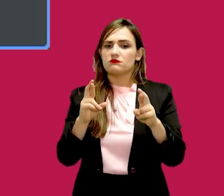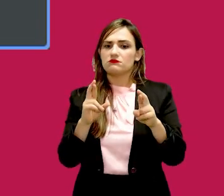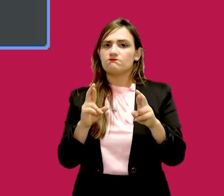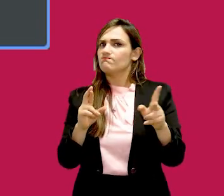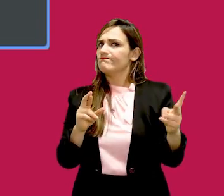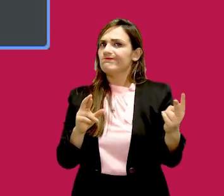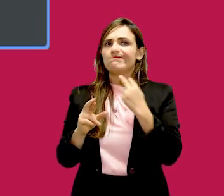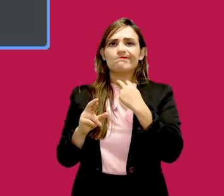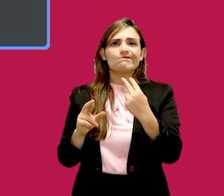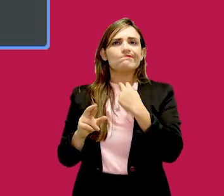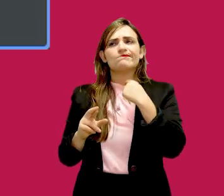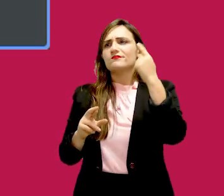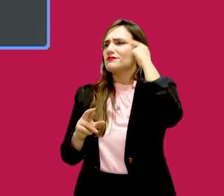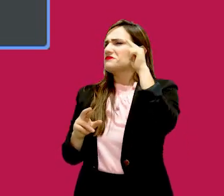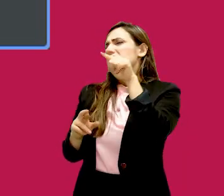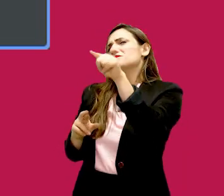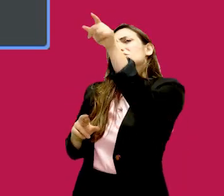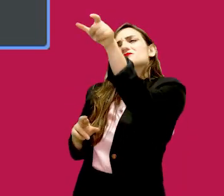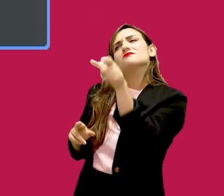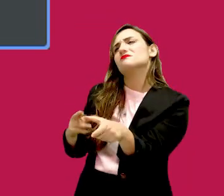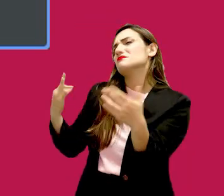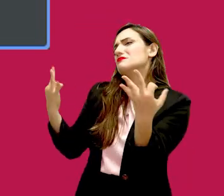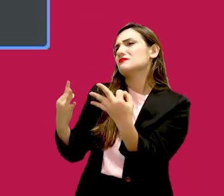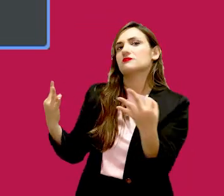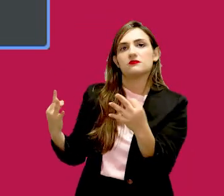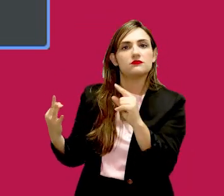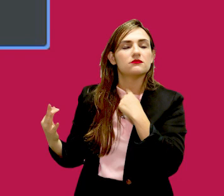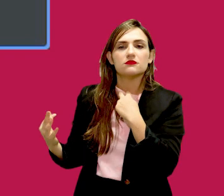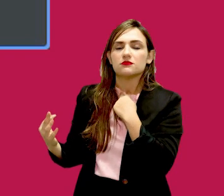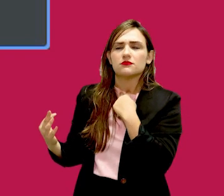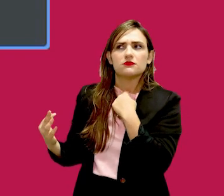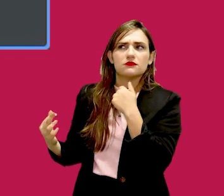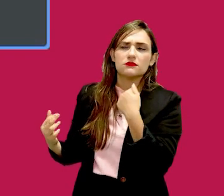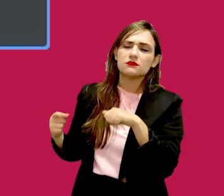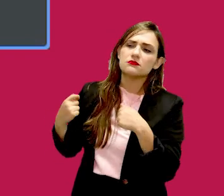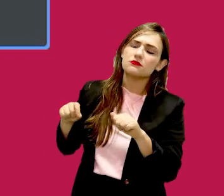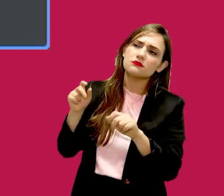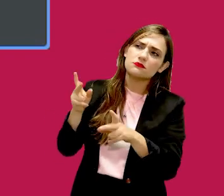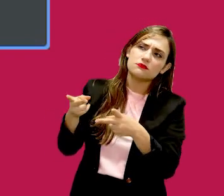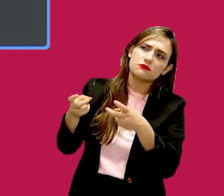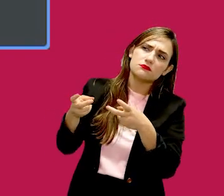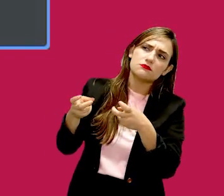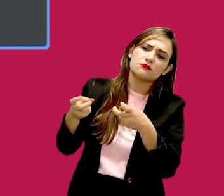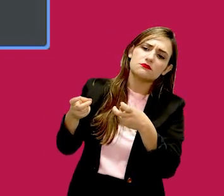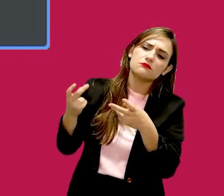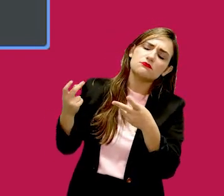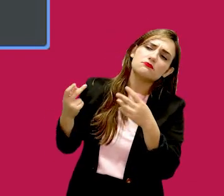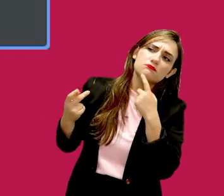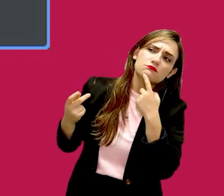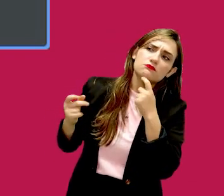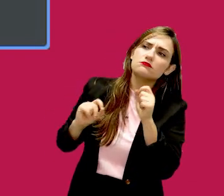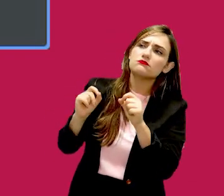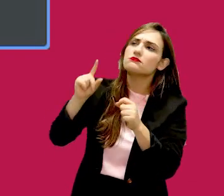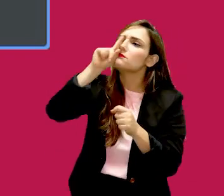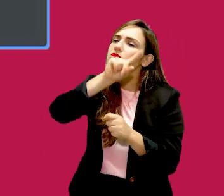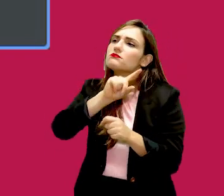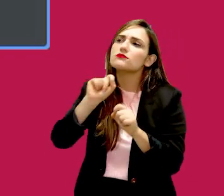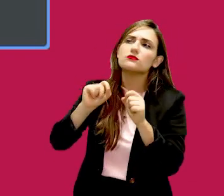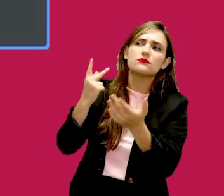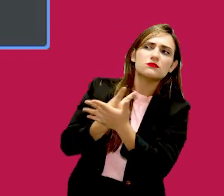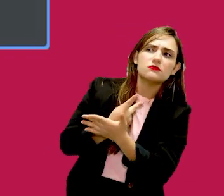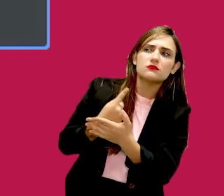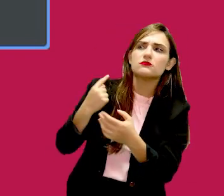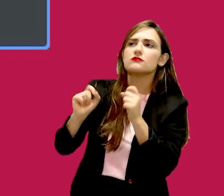não podemos idealizar aquela pessoa que está ali, nós precisamos prestar atenção nos detalhes, porque muitas